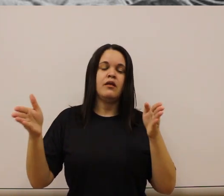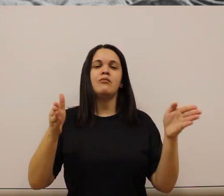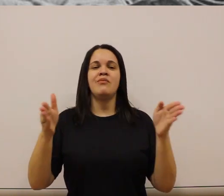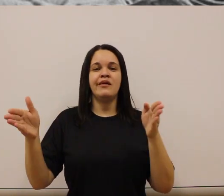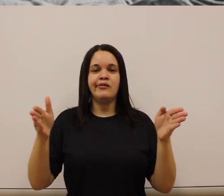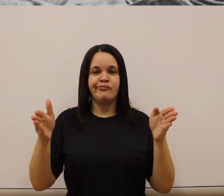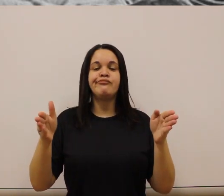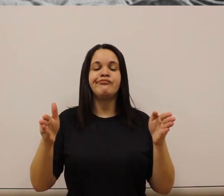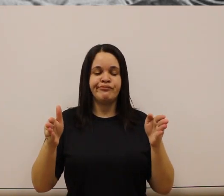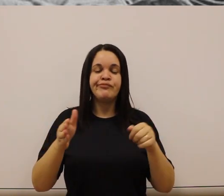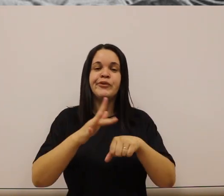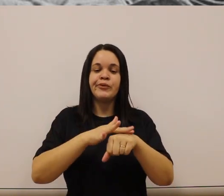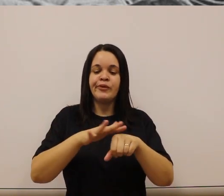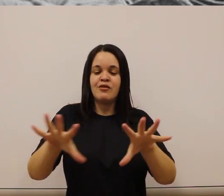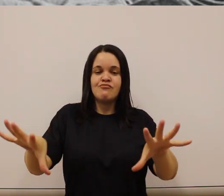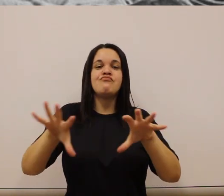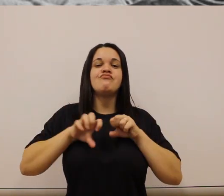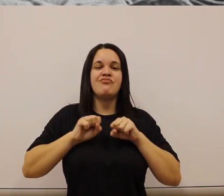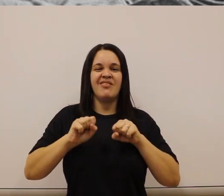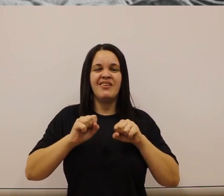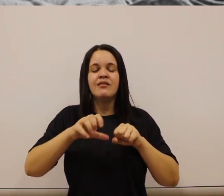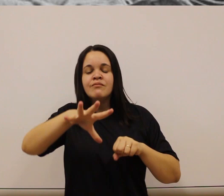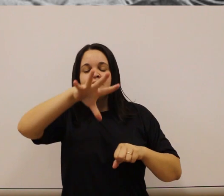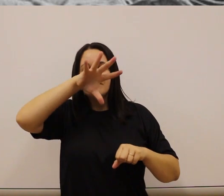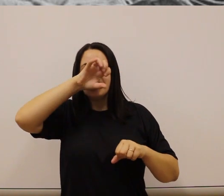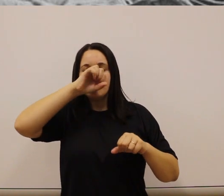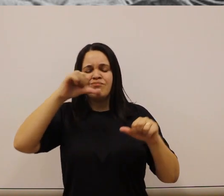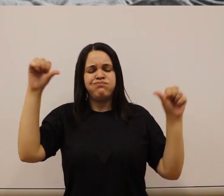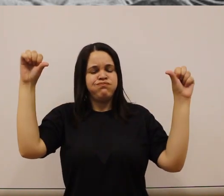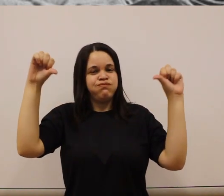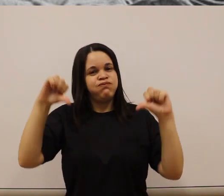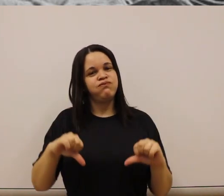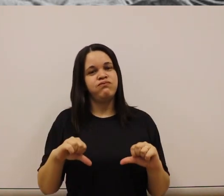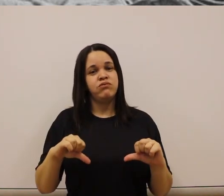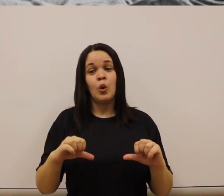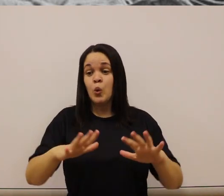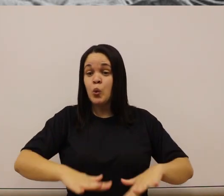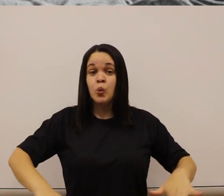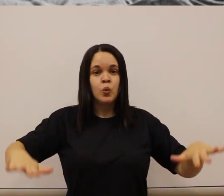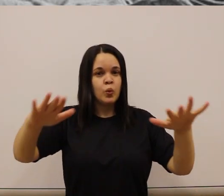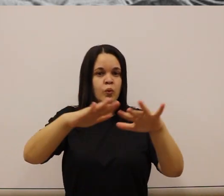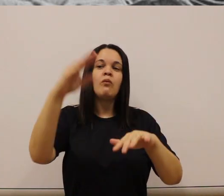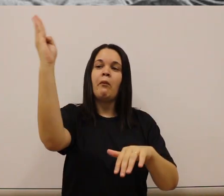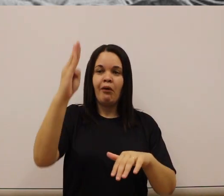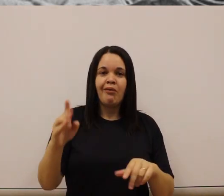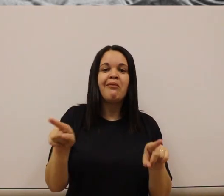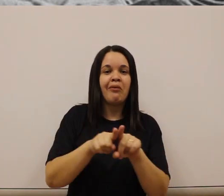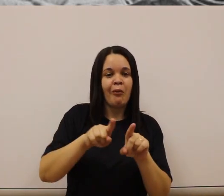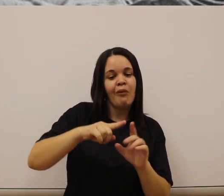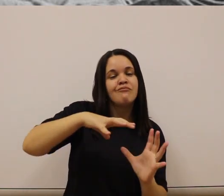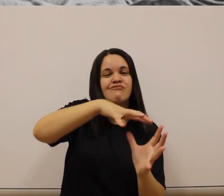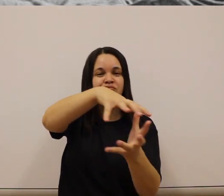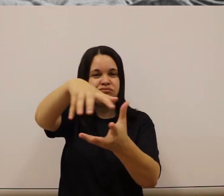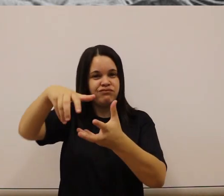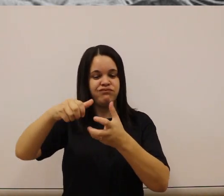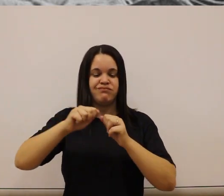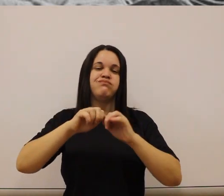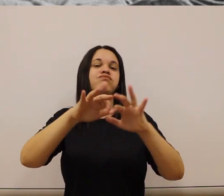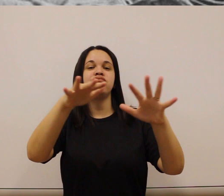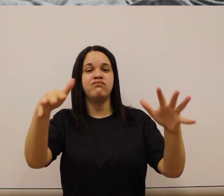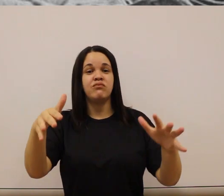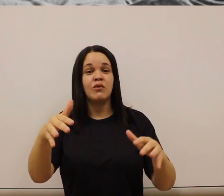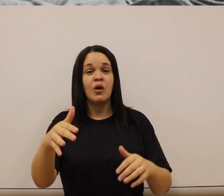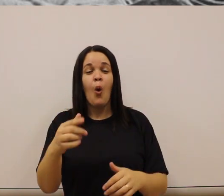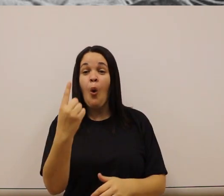A doença ataca o sistema respiratório e acometeu milhões de pessoas no Brasil e no mundo.